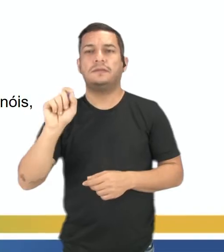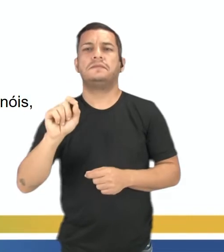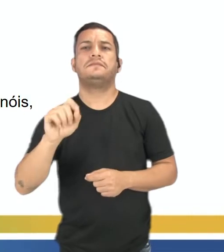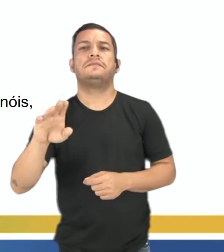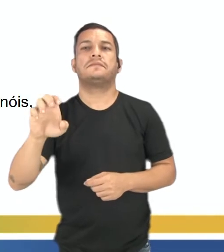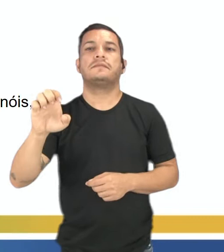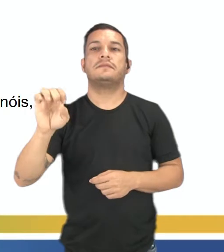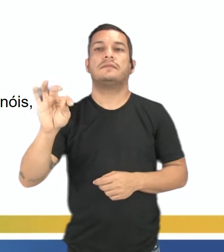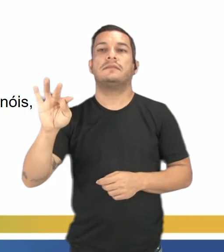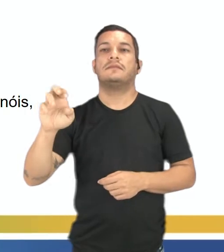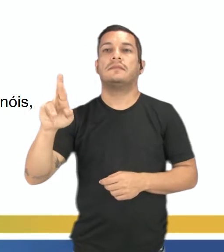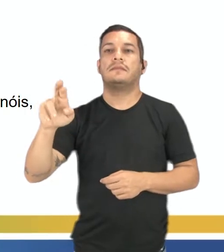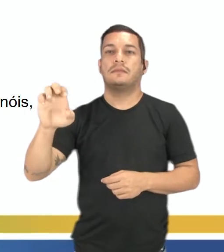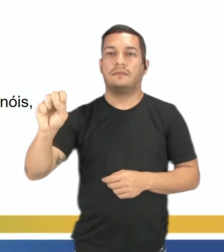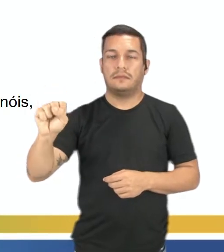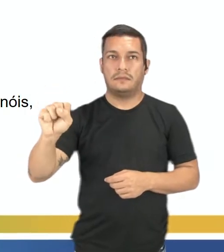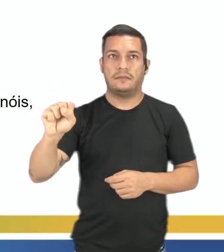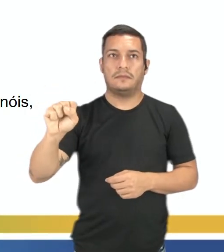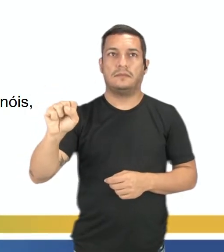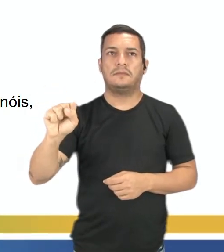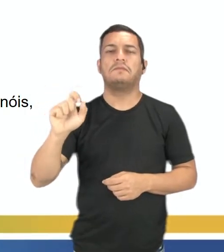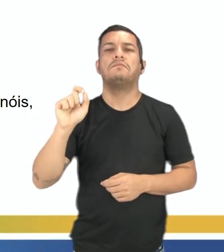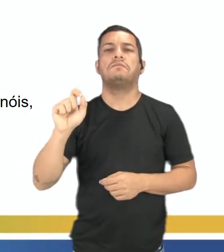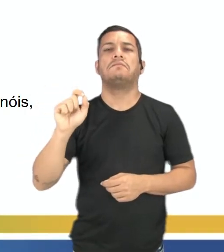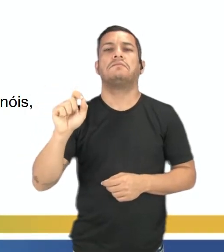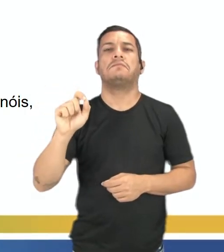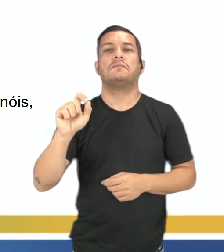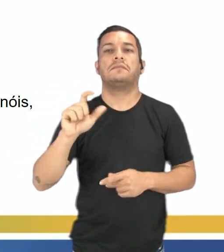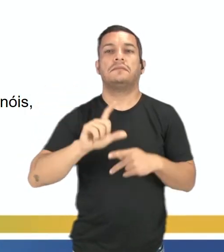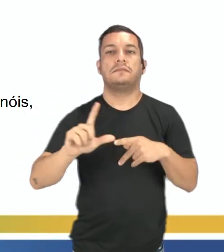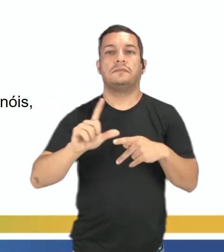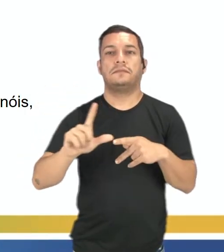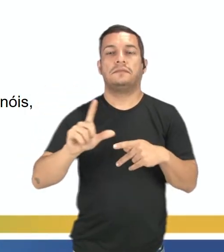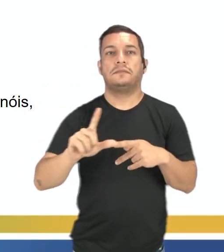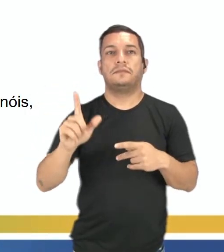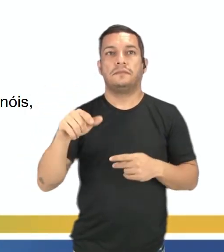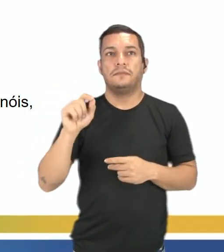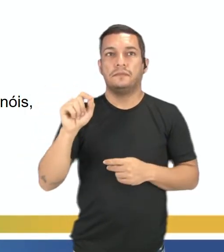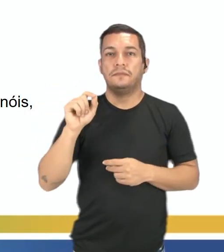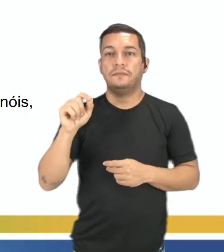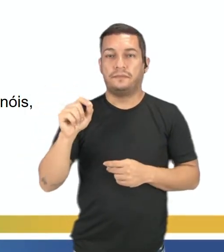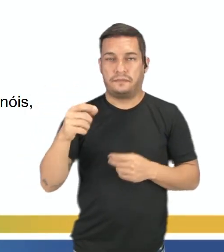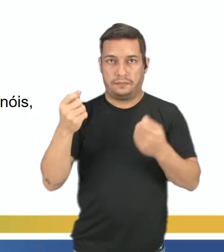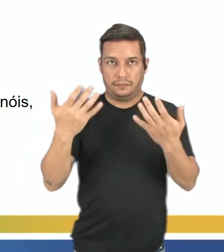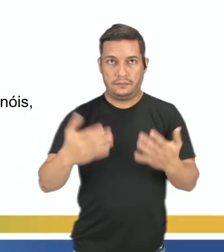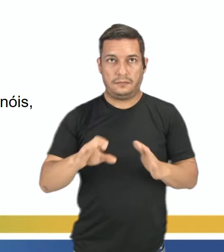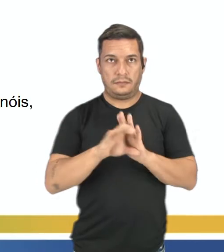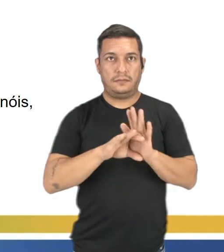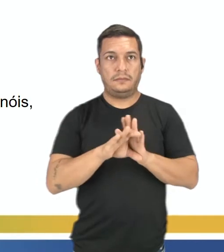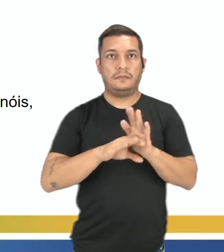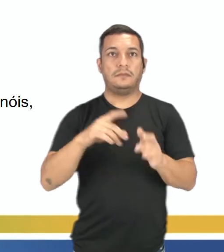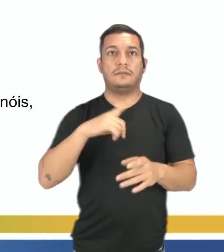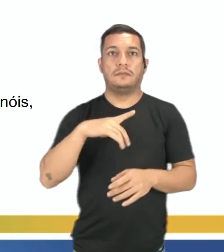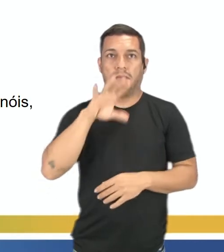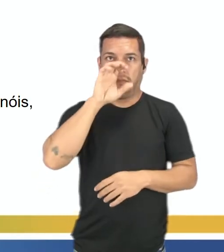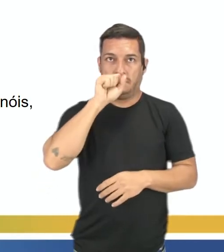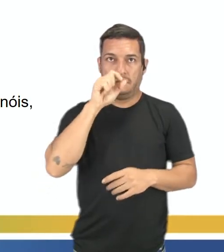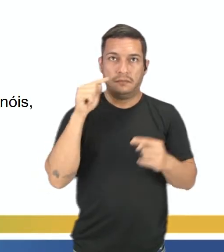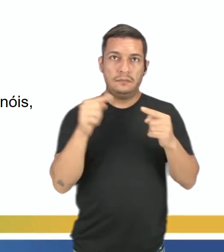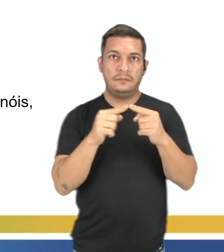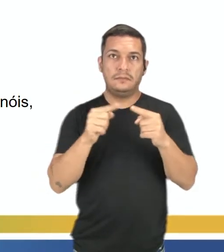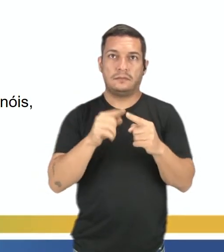seria o zé teres né é ter ou éteres no plural os atores caio a definição possui o